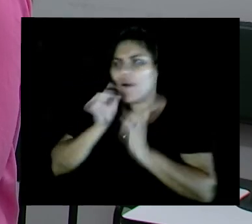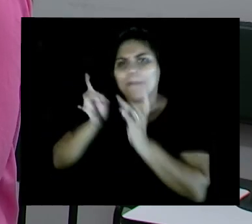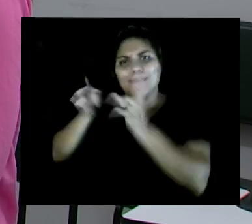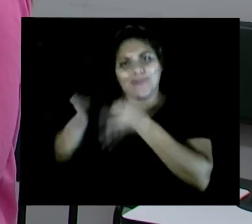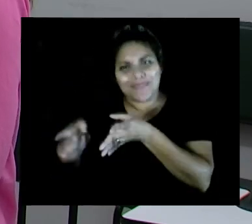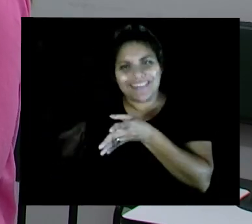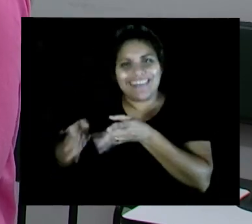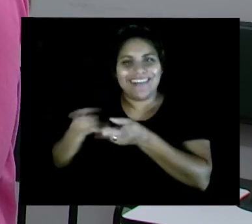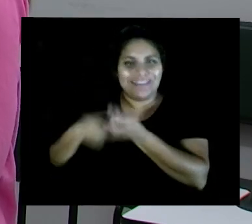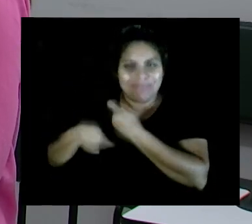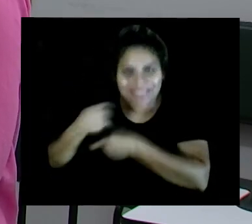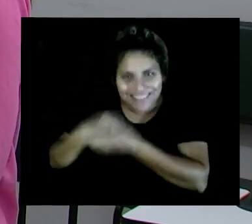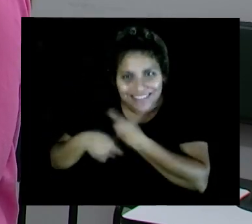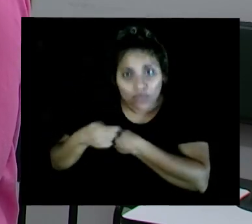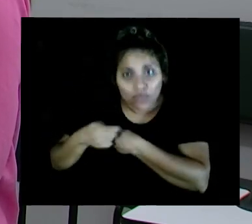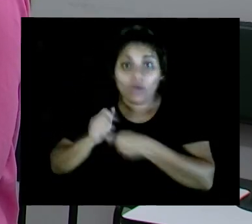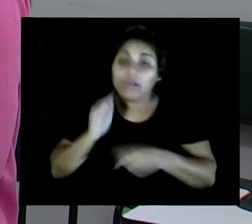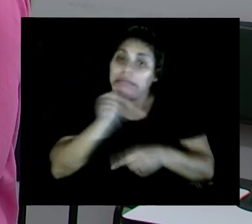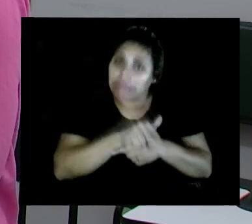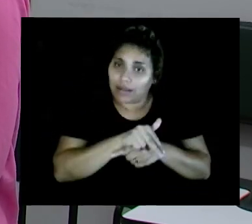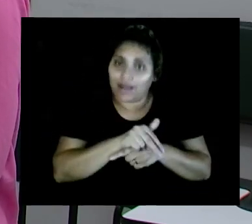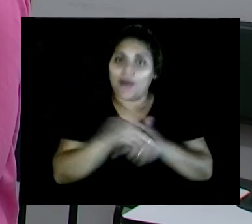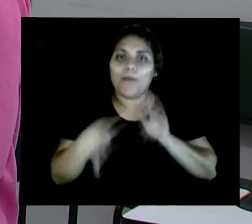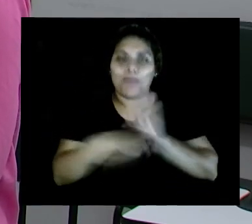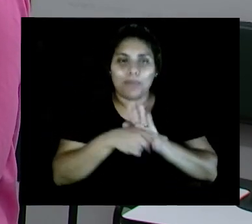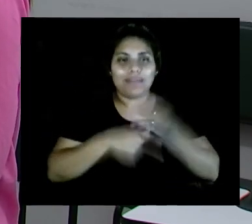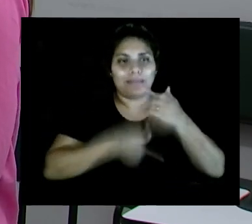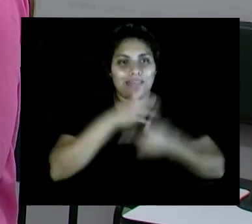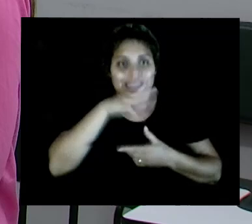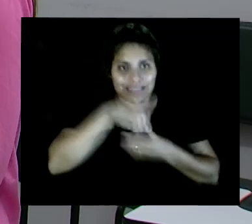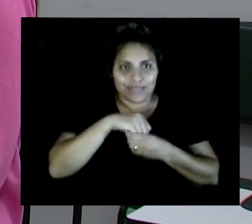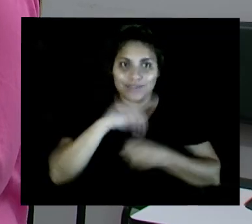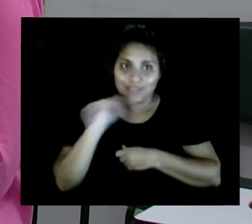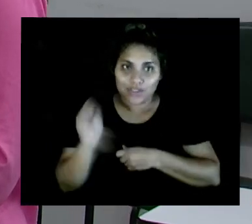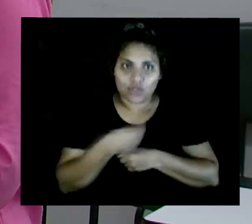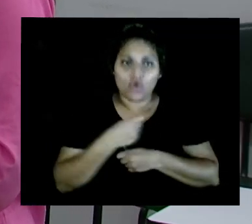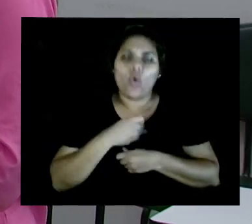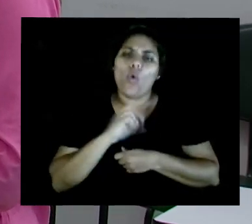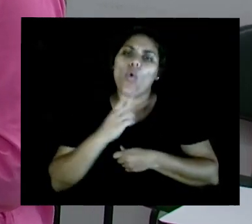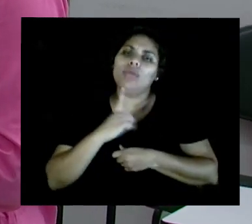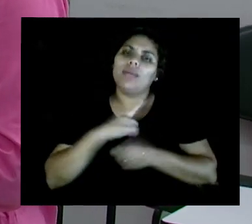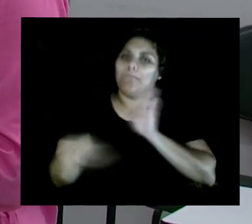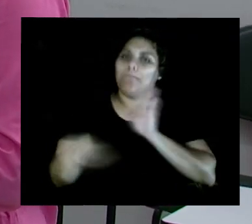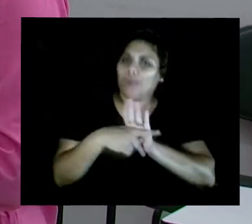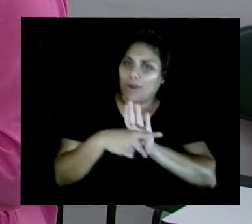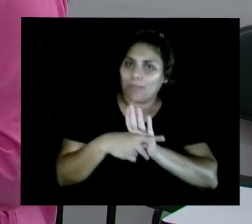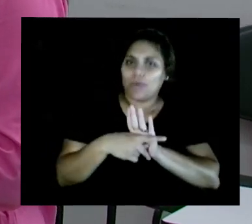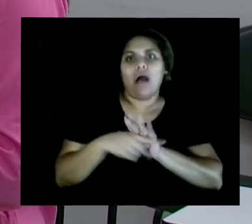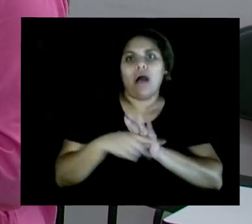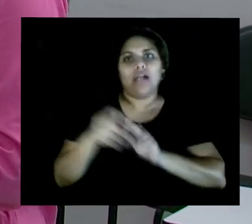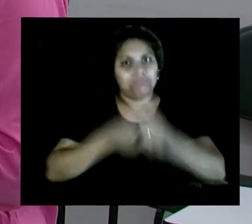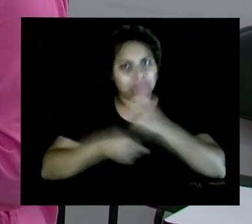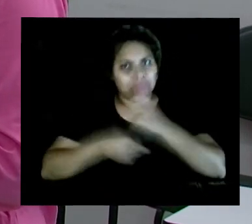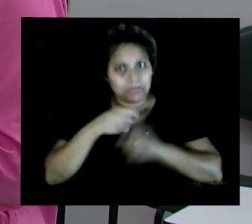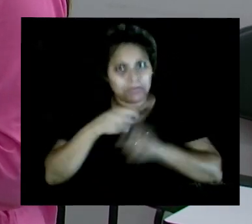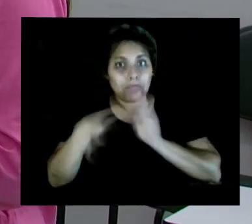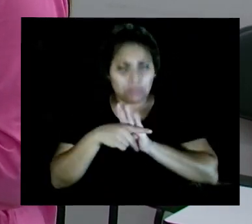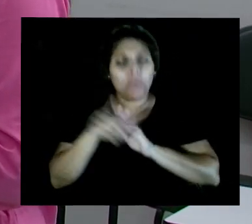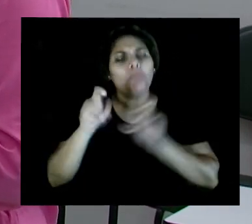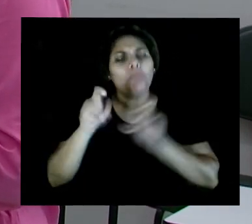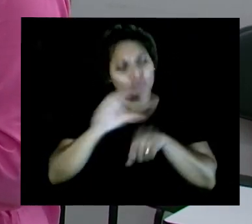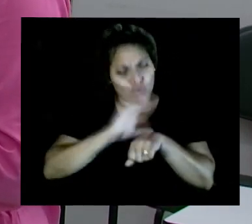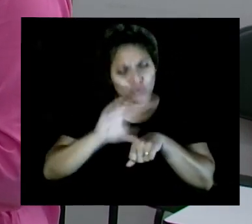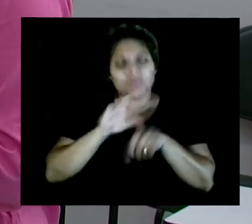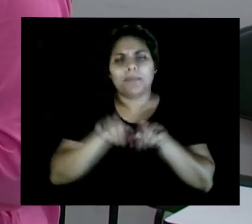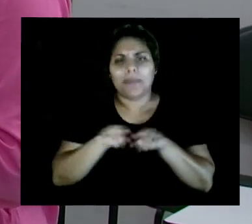mudar de carreira, ir para a carreira de trabalhar dentro de uma cervejaria ou ter uma cervejaria, administrar uma cervejaria, você